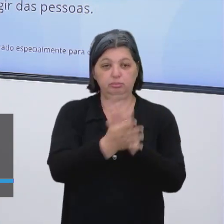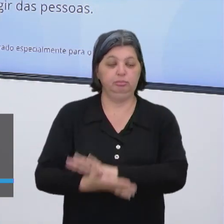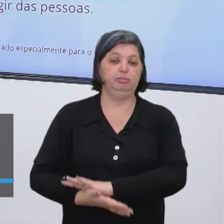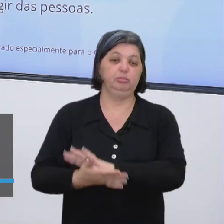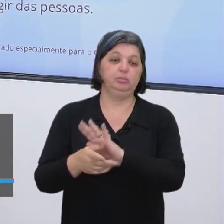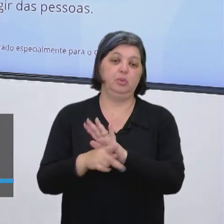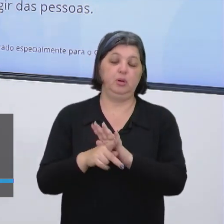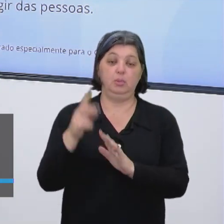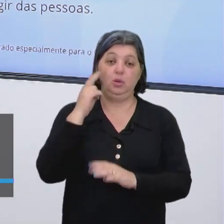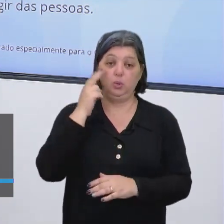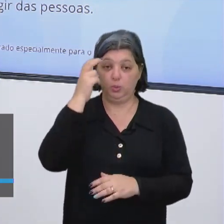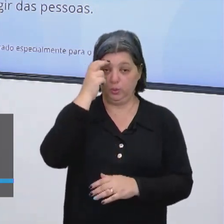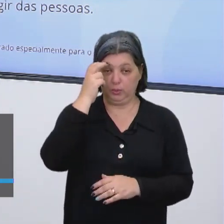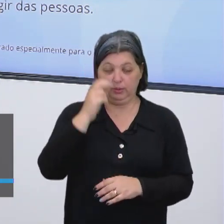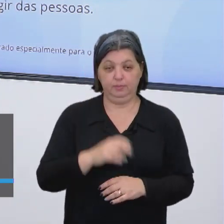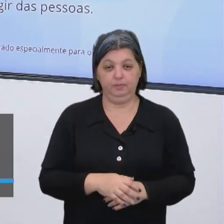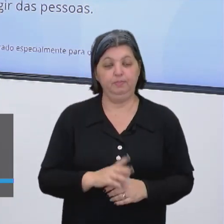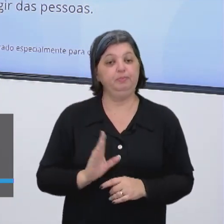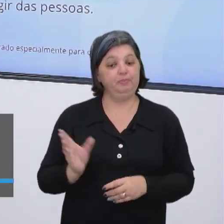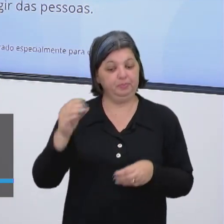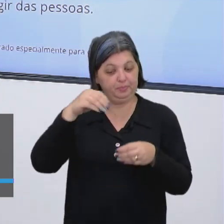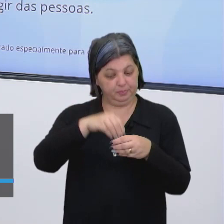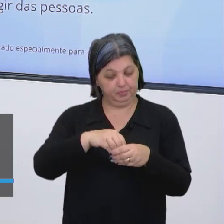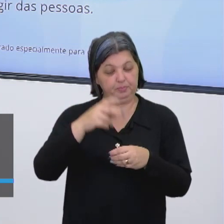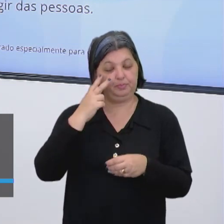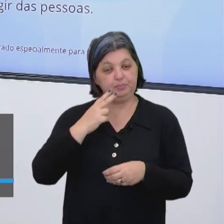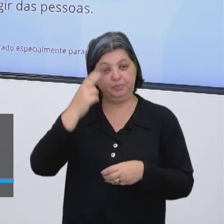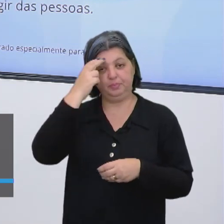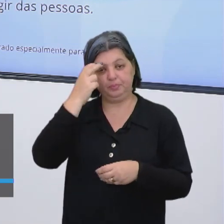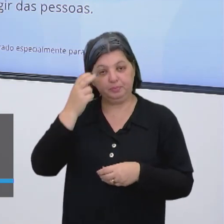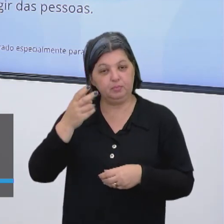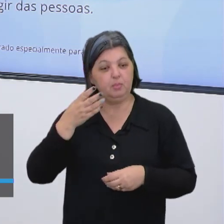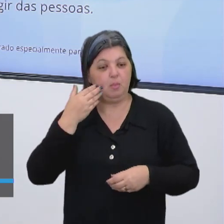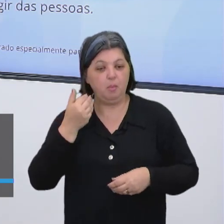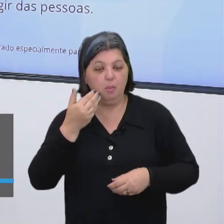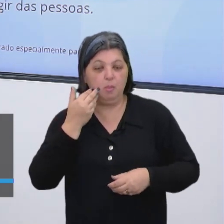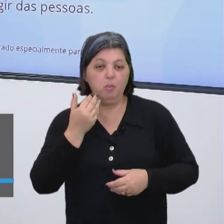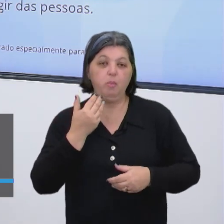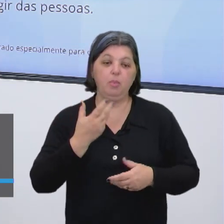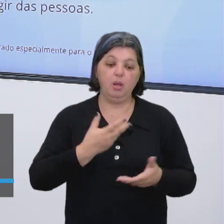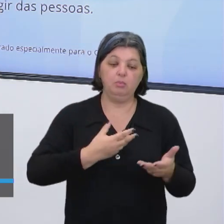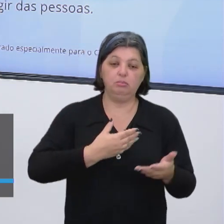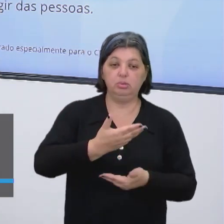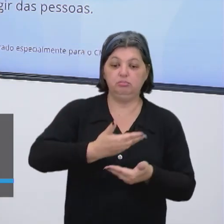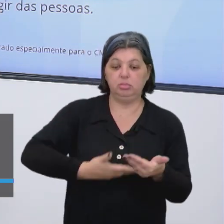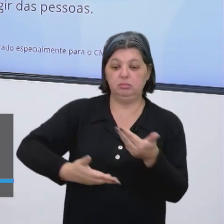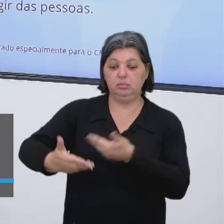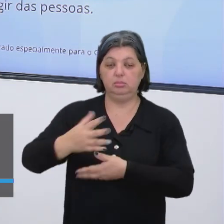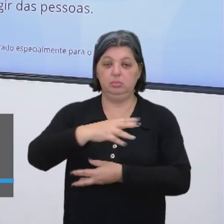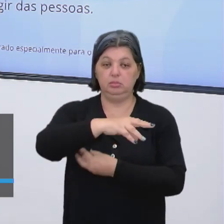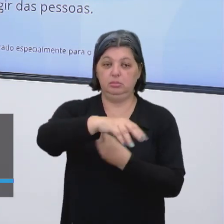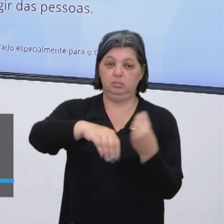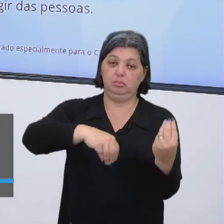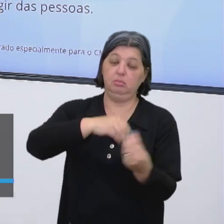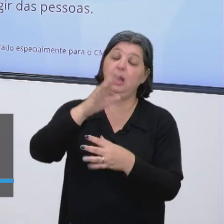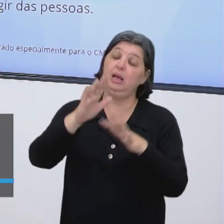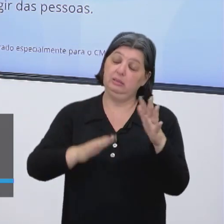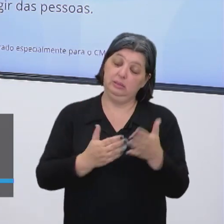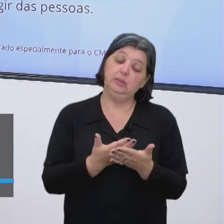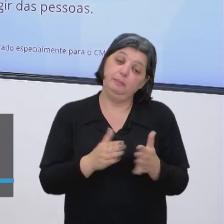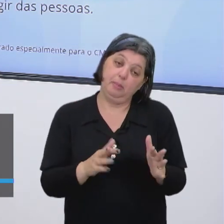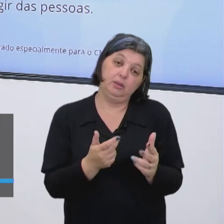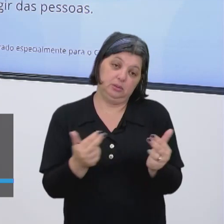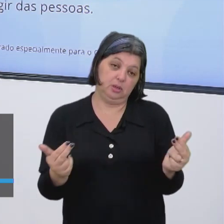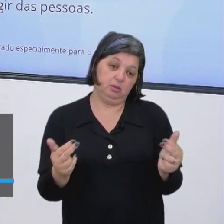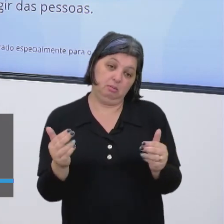mas dentro desse processo de aculturação, onde a gente cada vez vai mesclando, algumas coisas, muitas vezes, são perdidas sim,